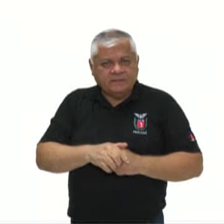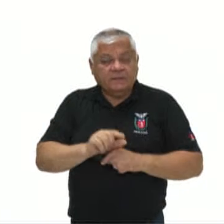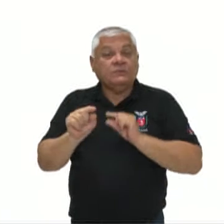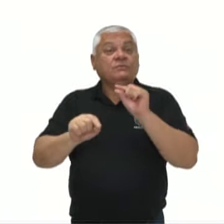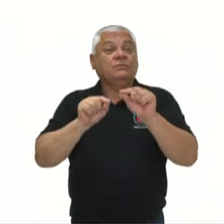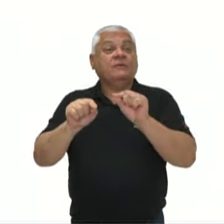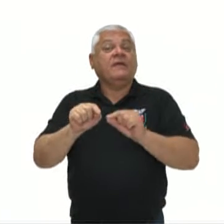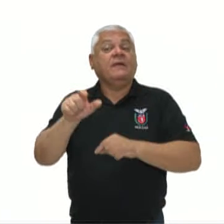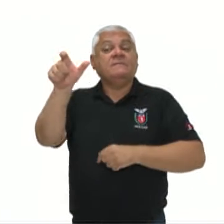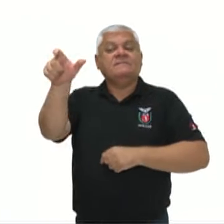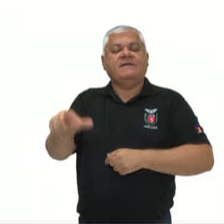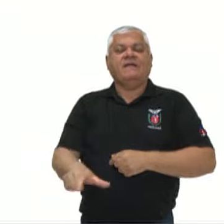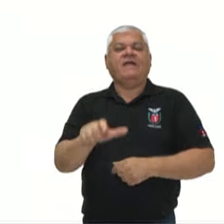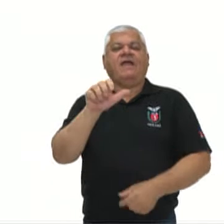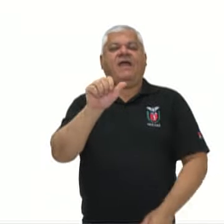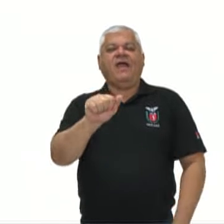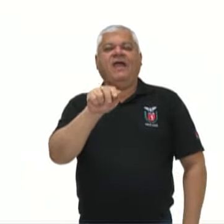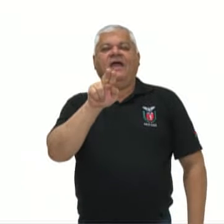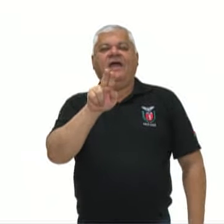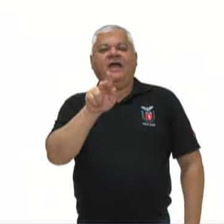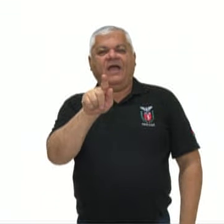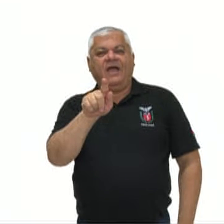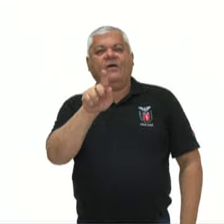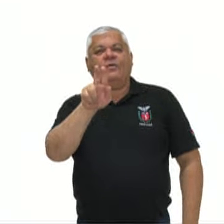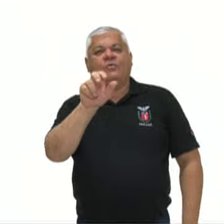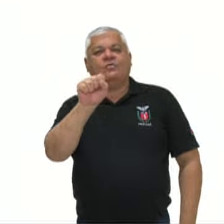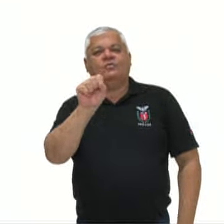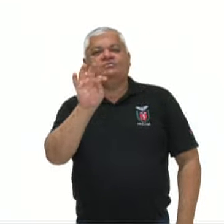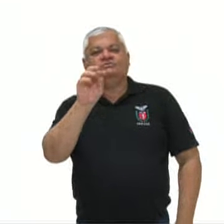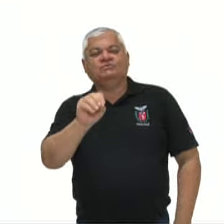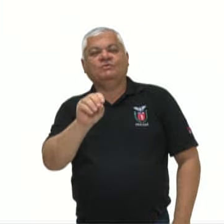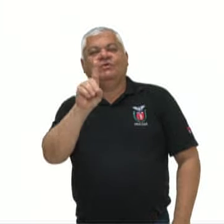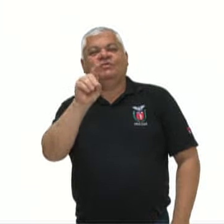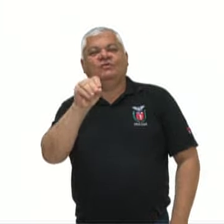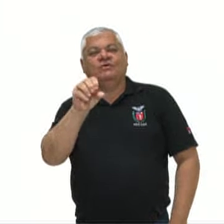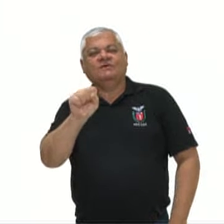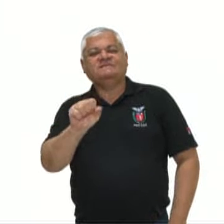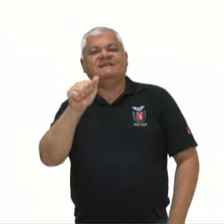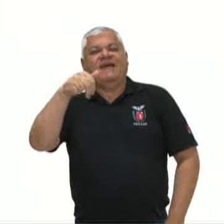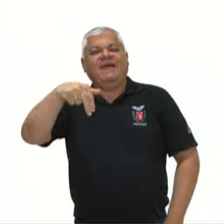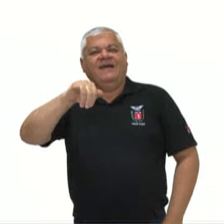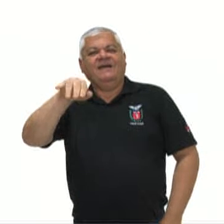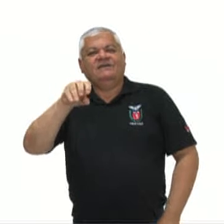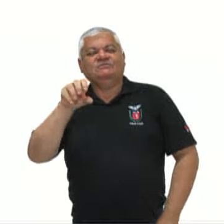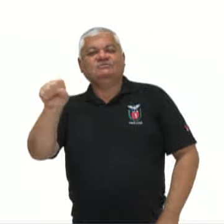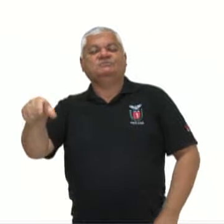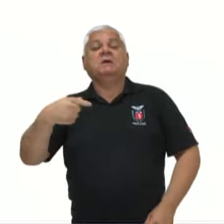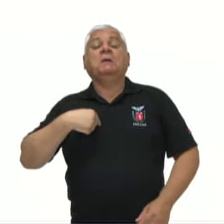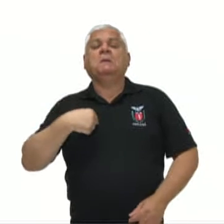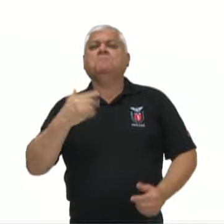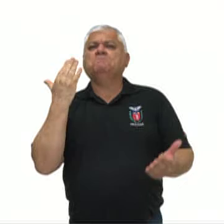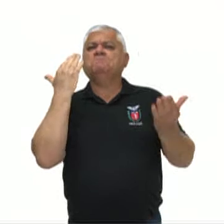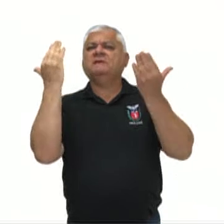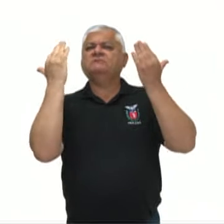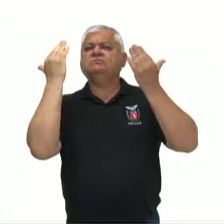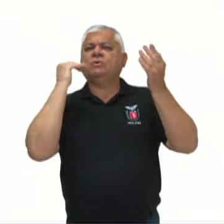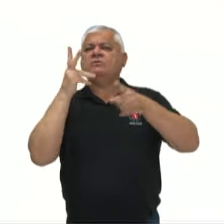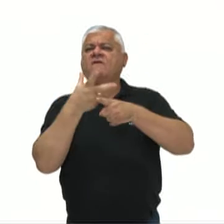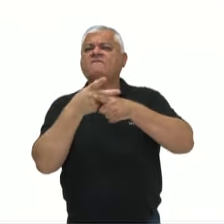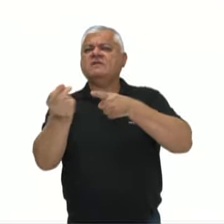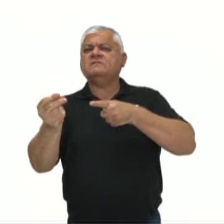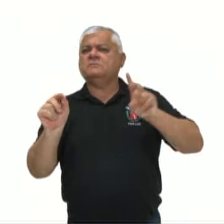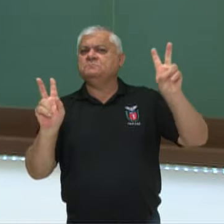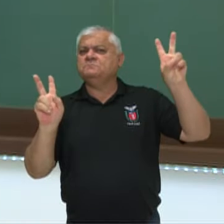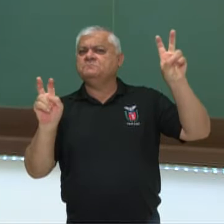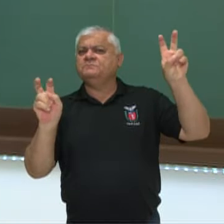singularíssima pessoa de Augusto dos Anjos. Qual seria o tema de poema intitulado Psicologia de um Vencido, né?